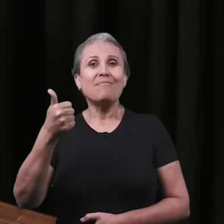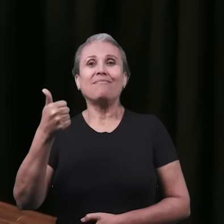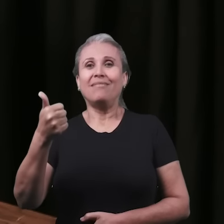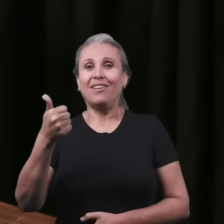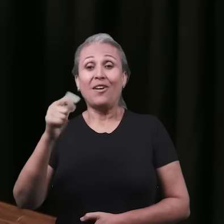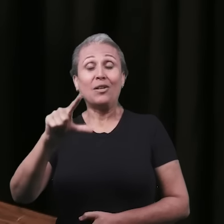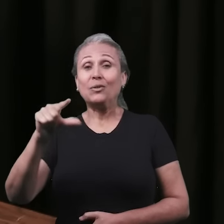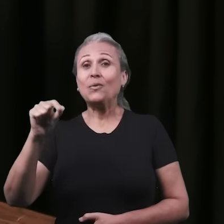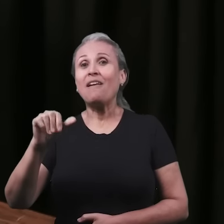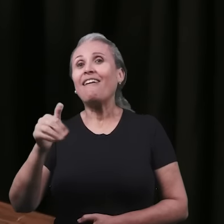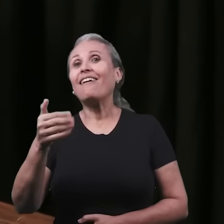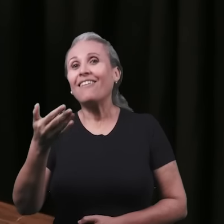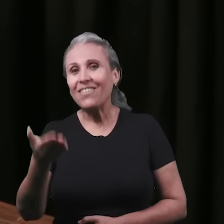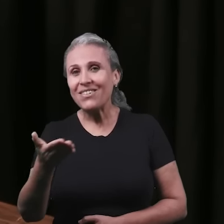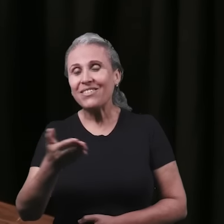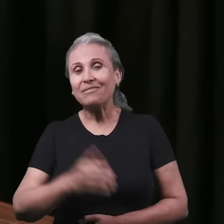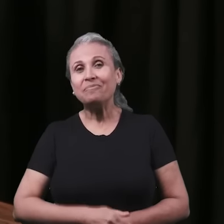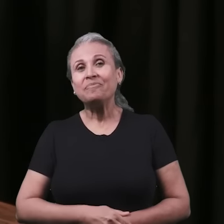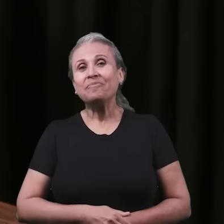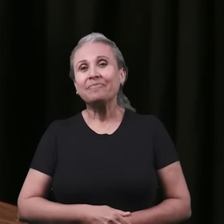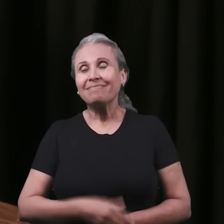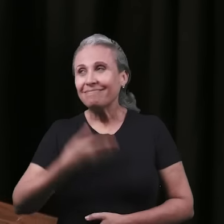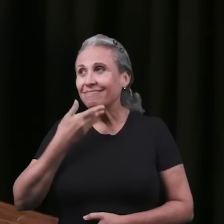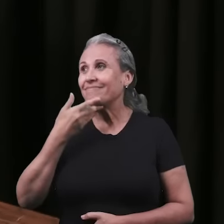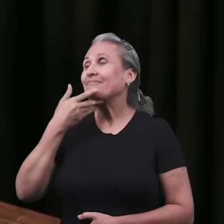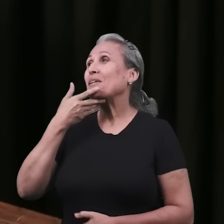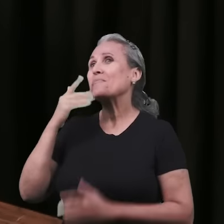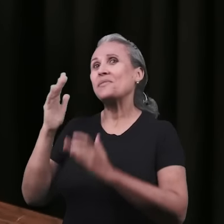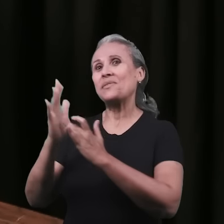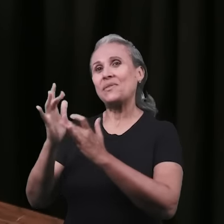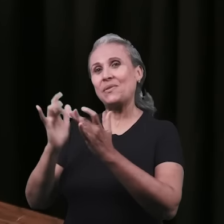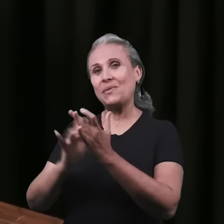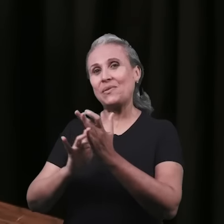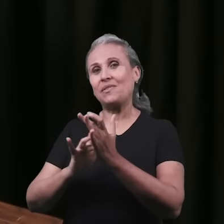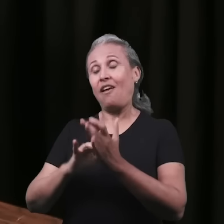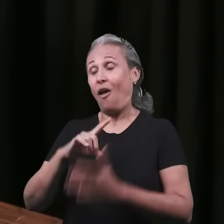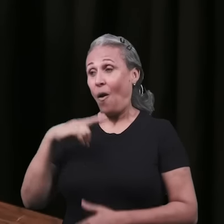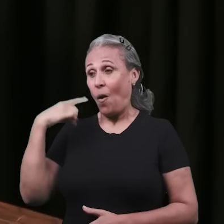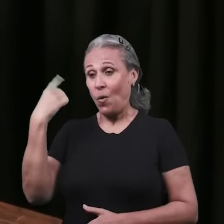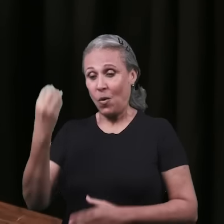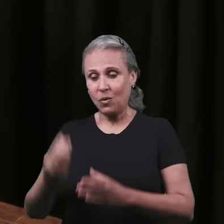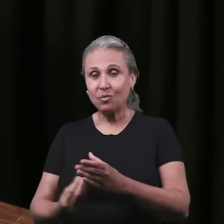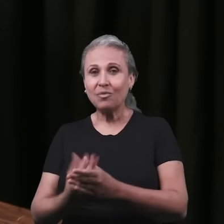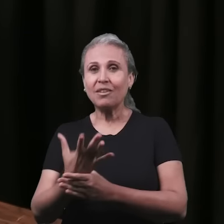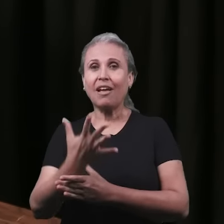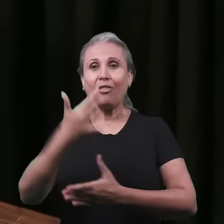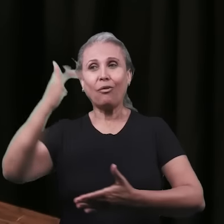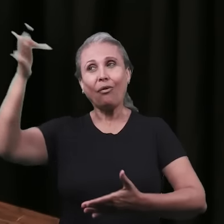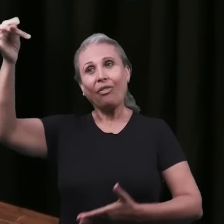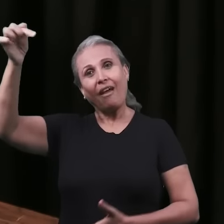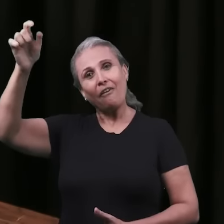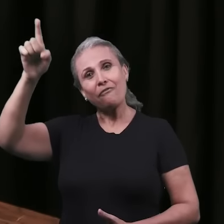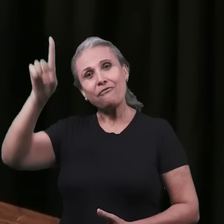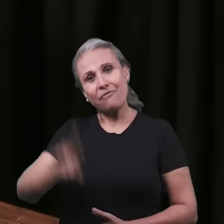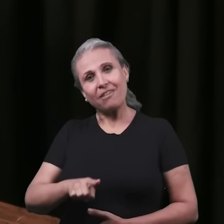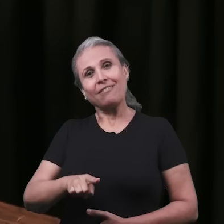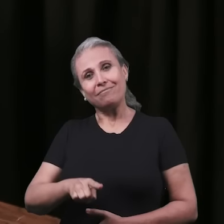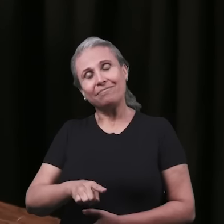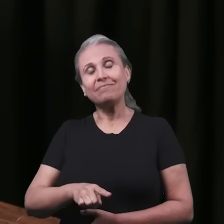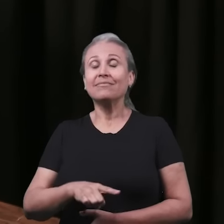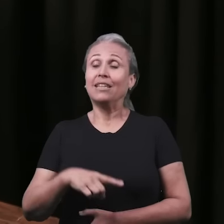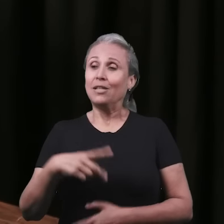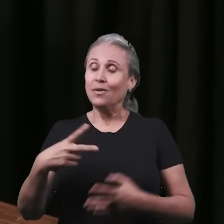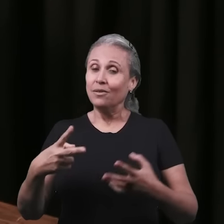né, conforme Hebreus menciona, é olhar para Jesus como o autor e consumador da nossa fé. E nós vamos observar, mais uma